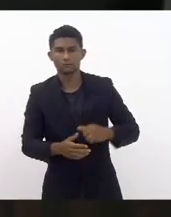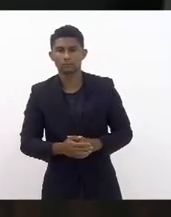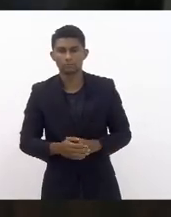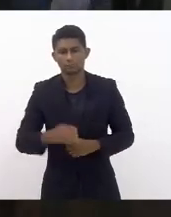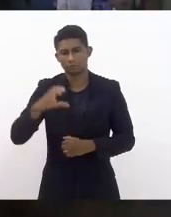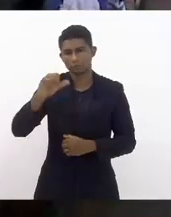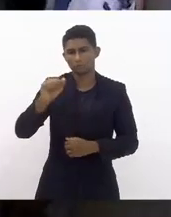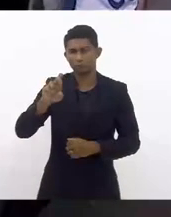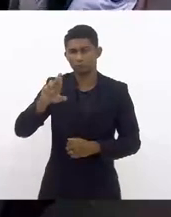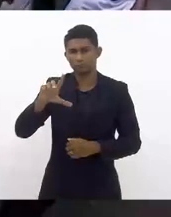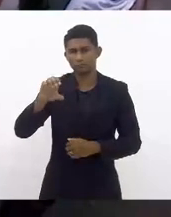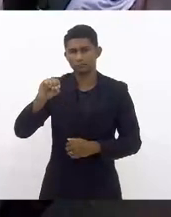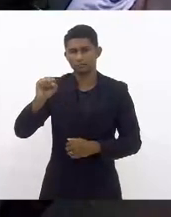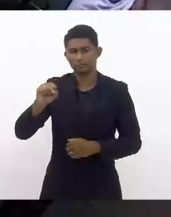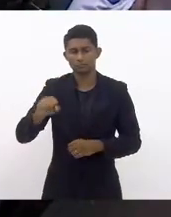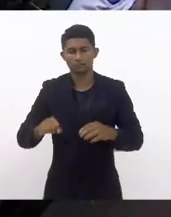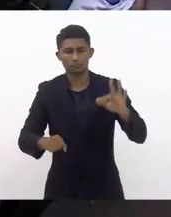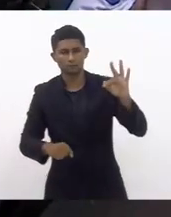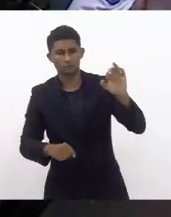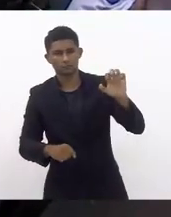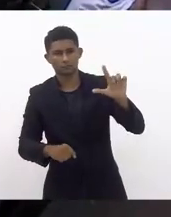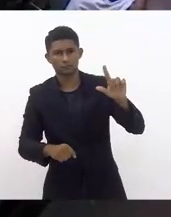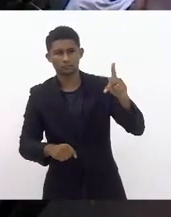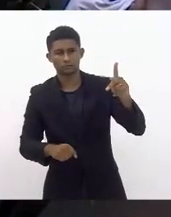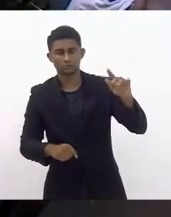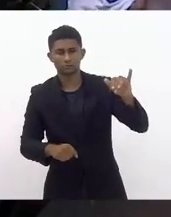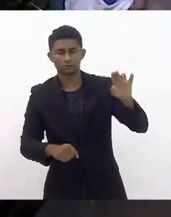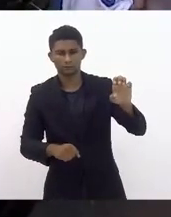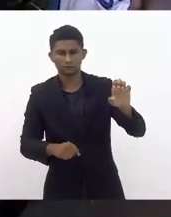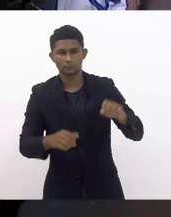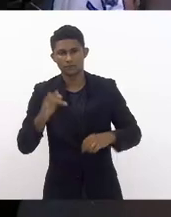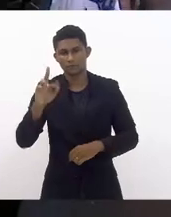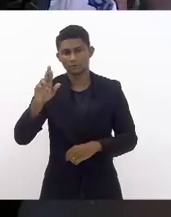Carlos Augusto, Felipe Poubel, Franciane Mota,